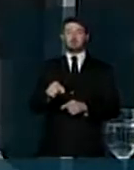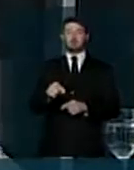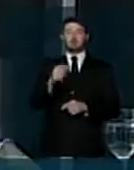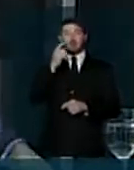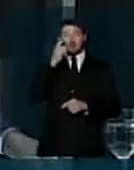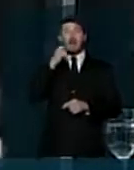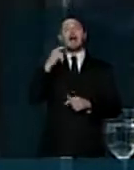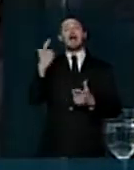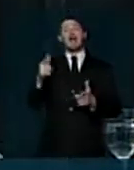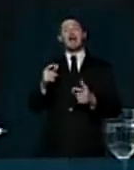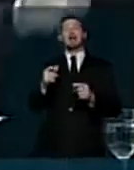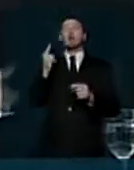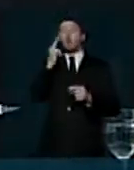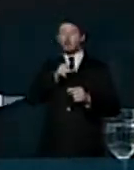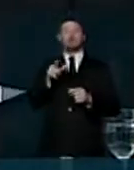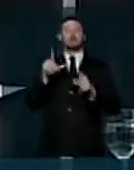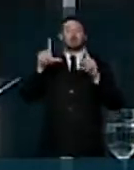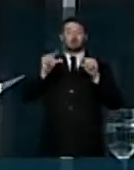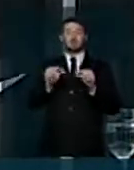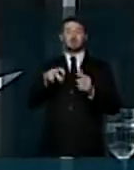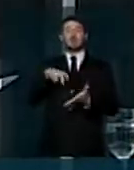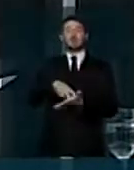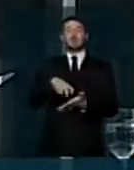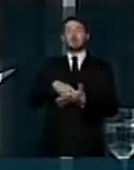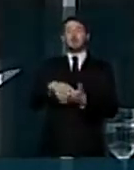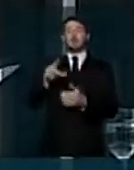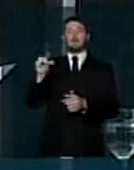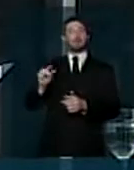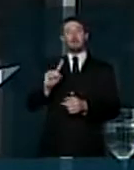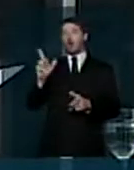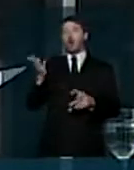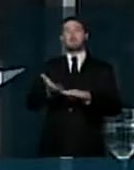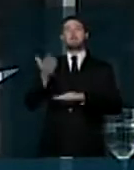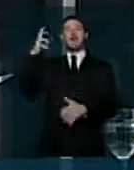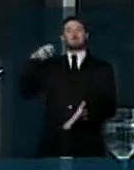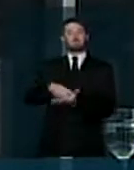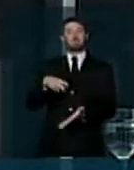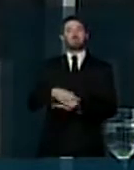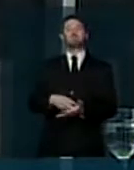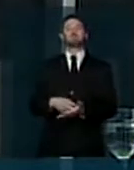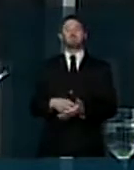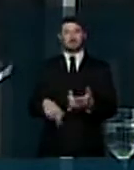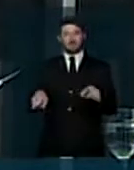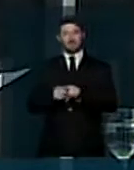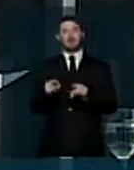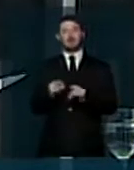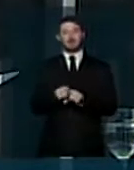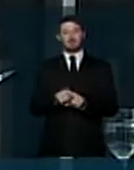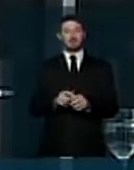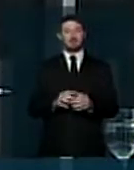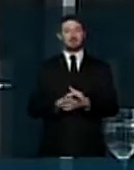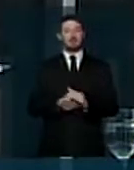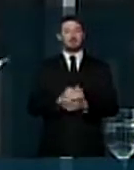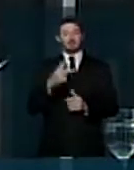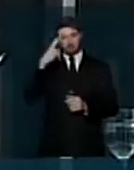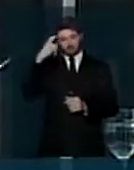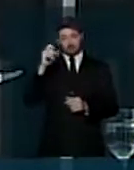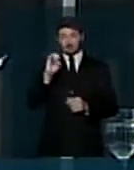aí abreviar a impunidade que tinha nesses crimes financeiros e também nesses